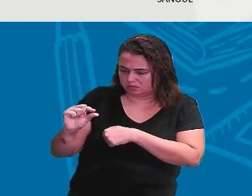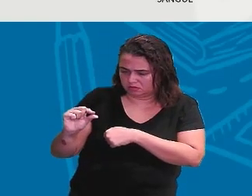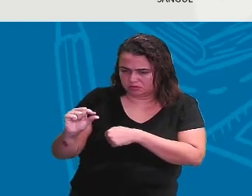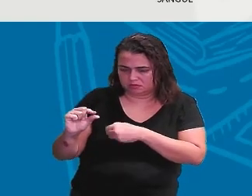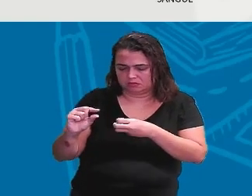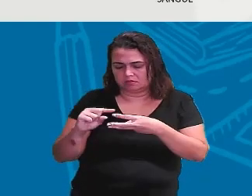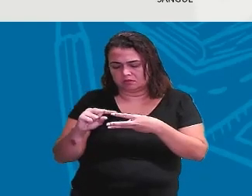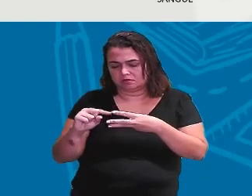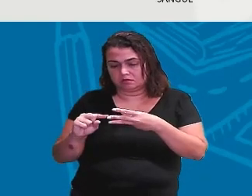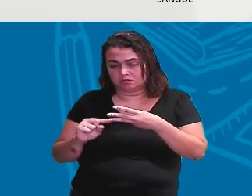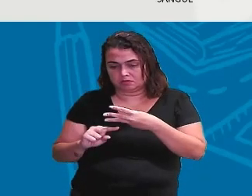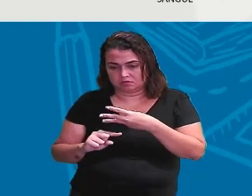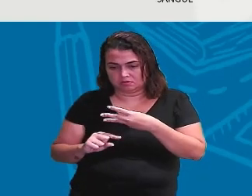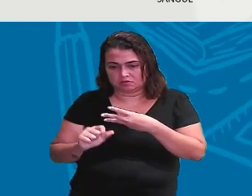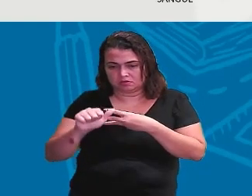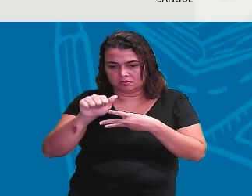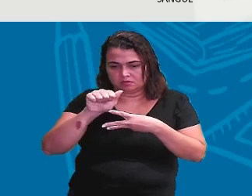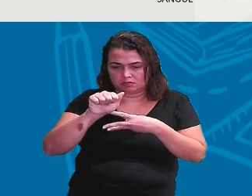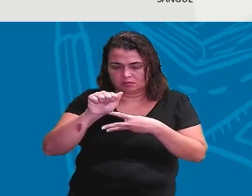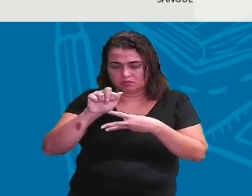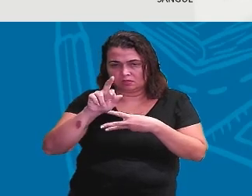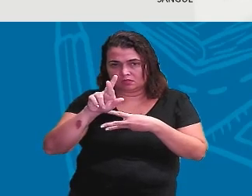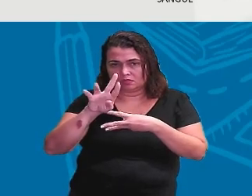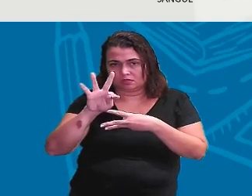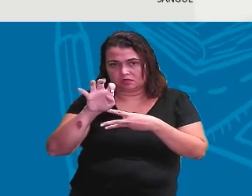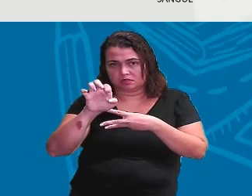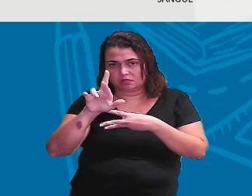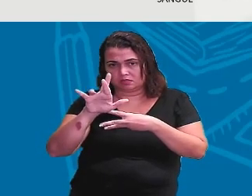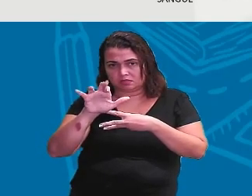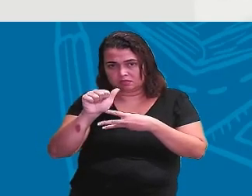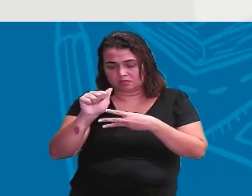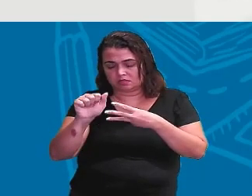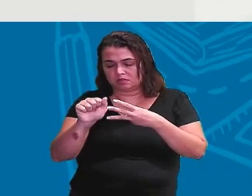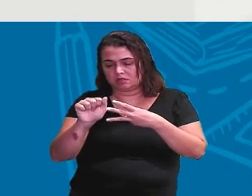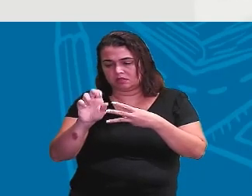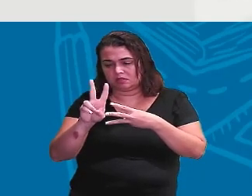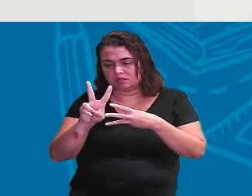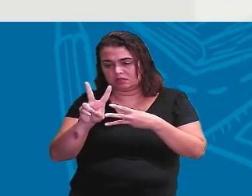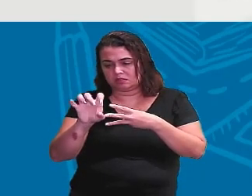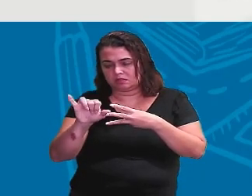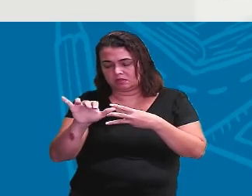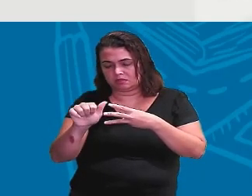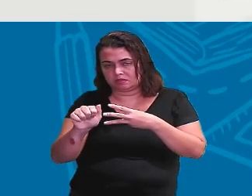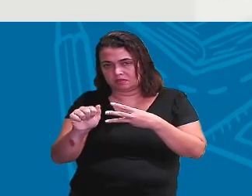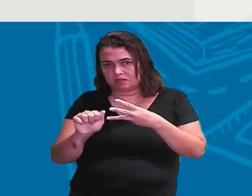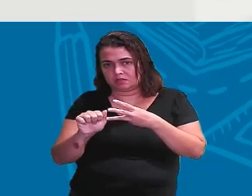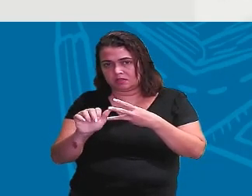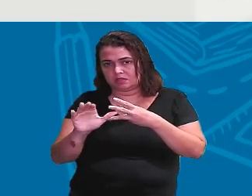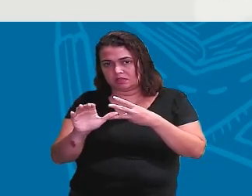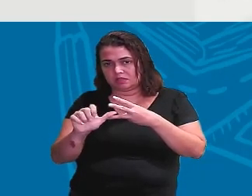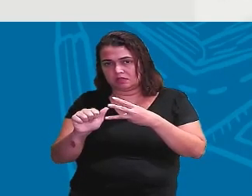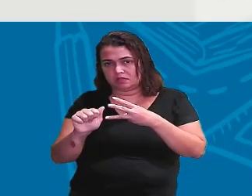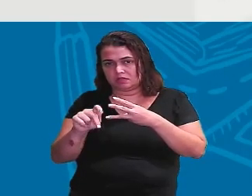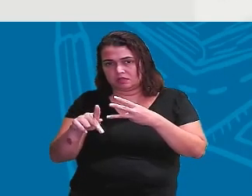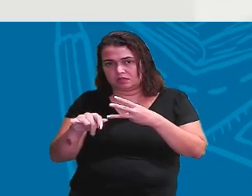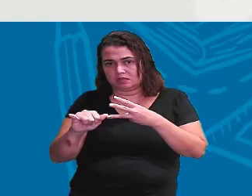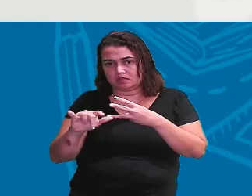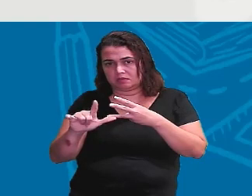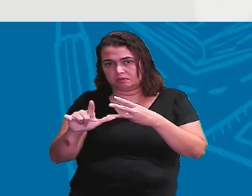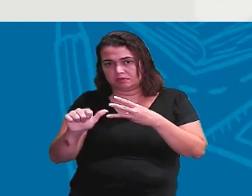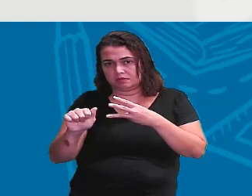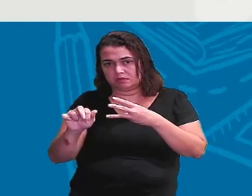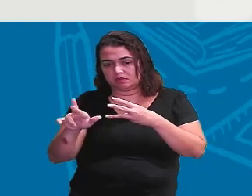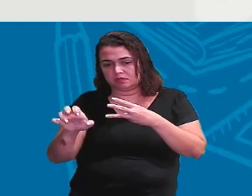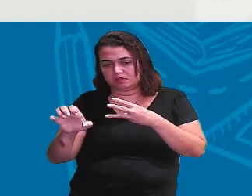compõem esse nosso sistema circulatório, tá ok? Então, a gente observa, né, aí na imagem, a